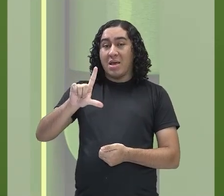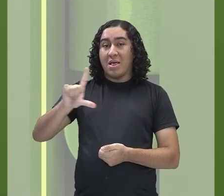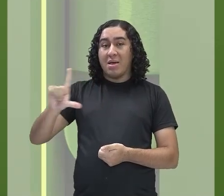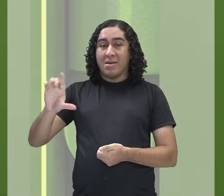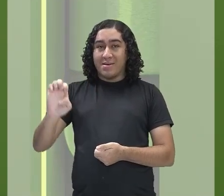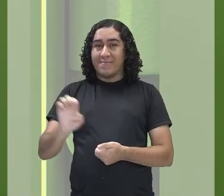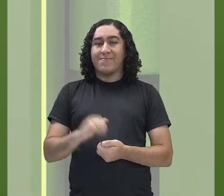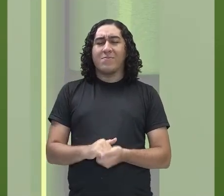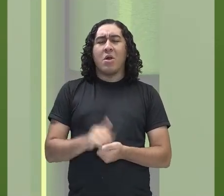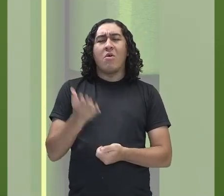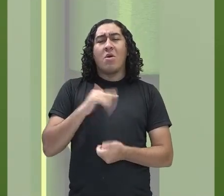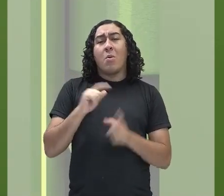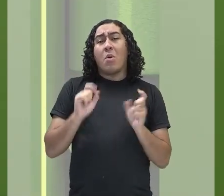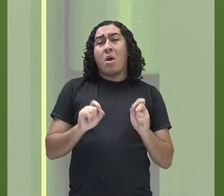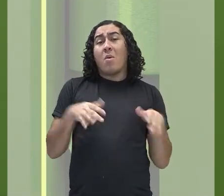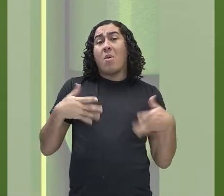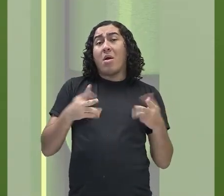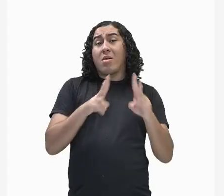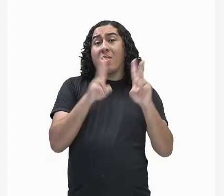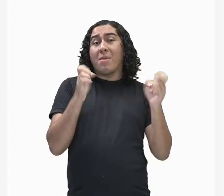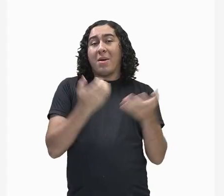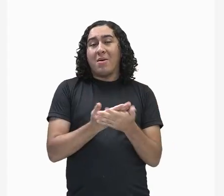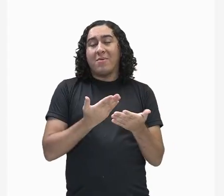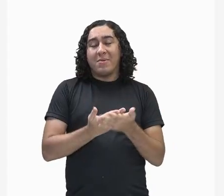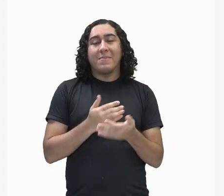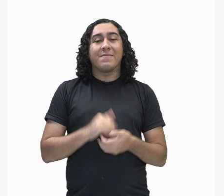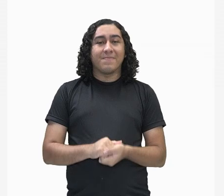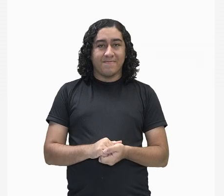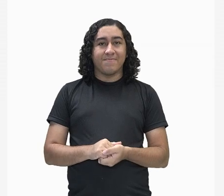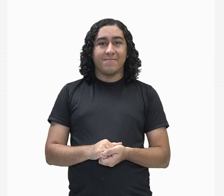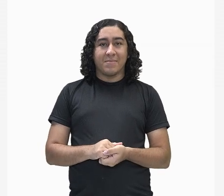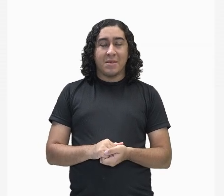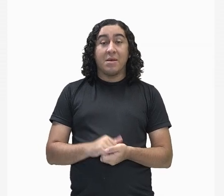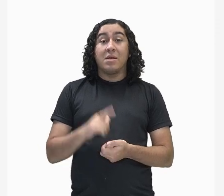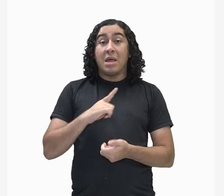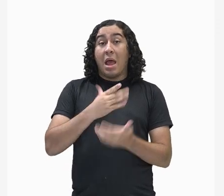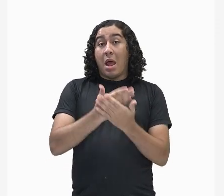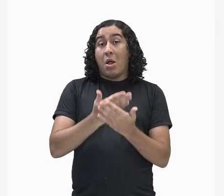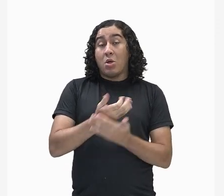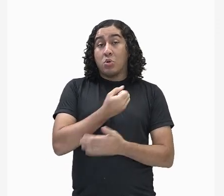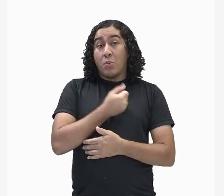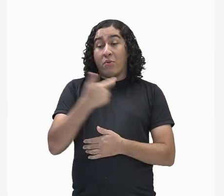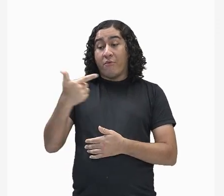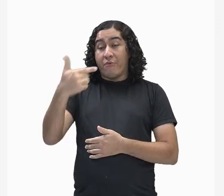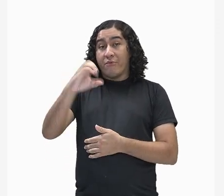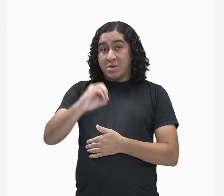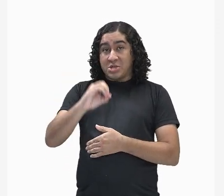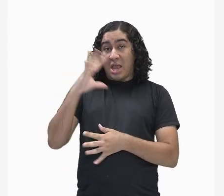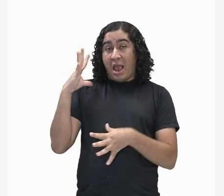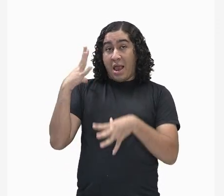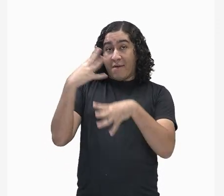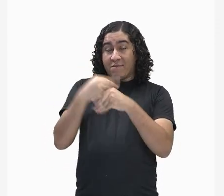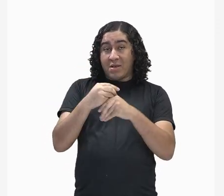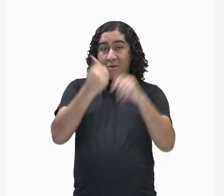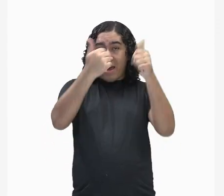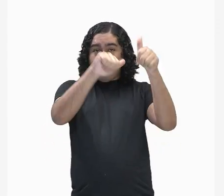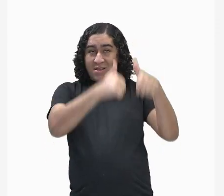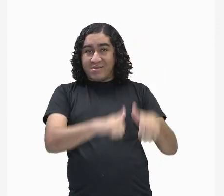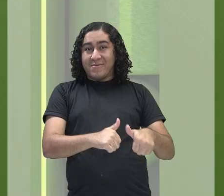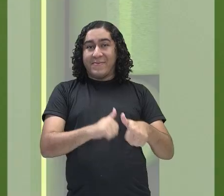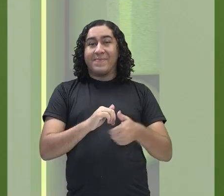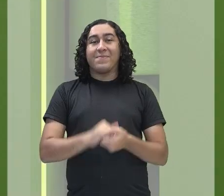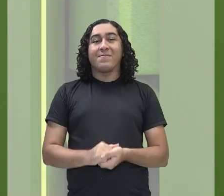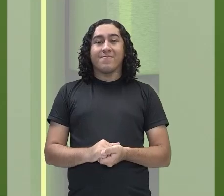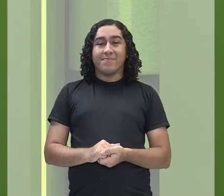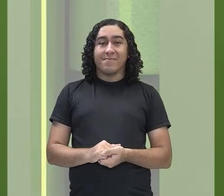vamos observar agora qual é a nossa aula de hoje. Temos aí a aula de número 20, aula de revisão e